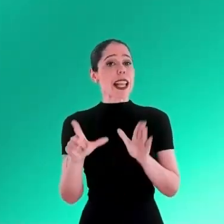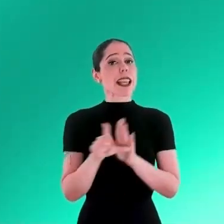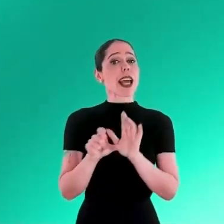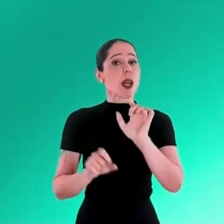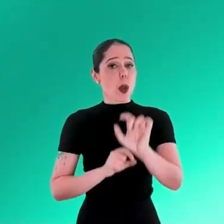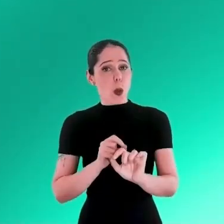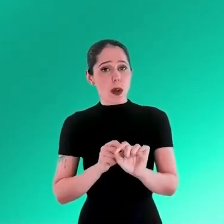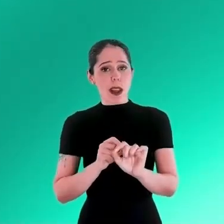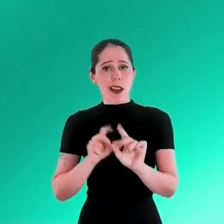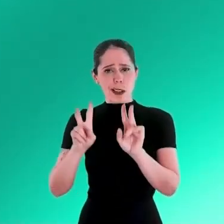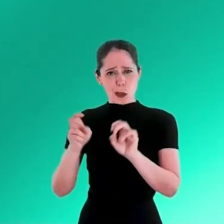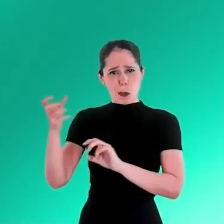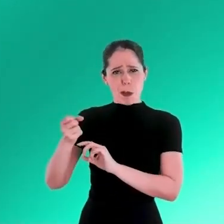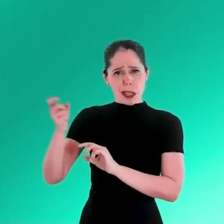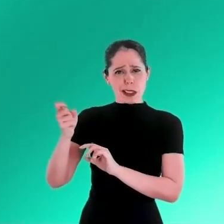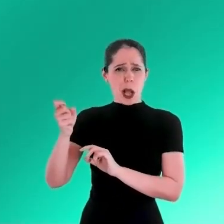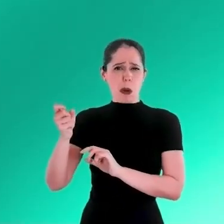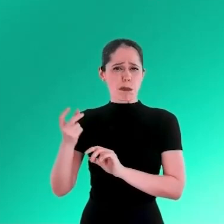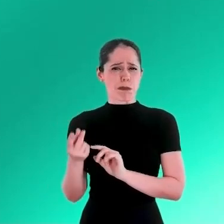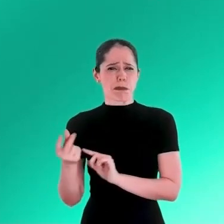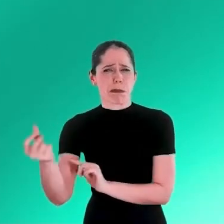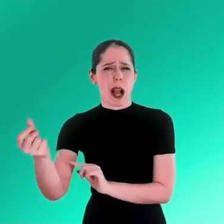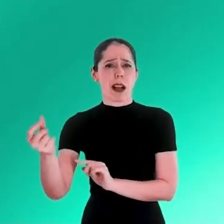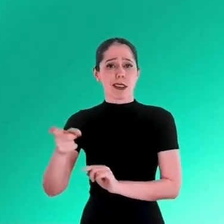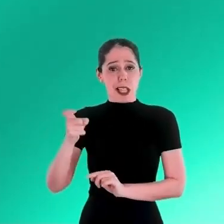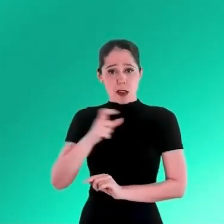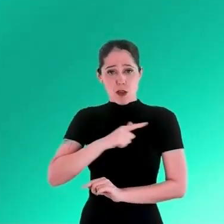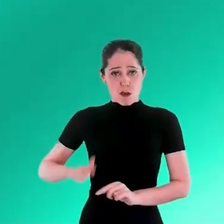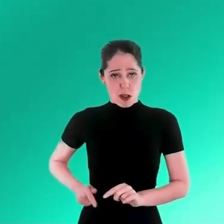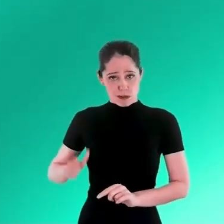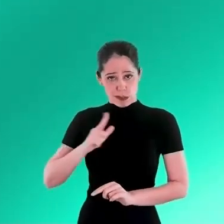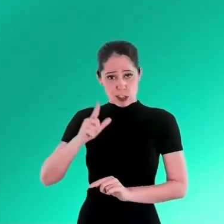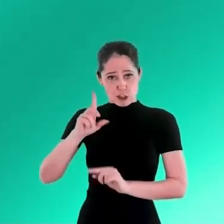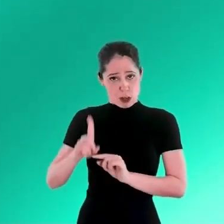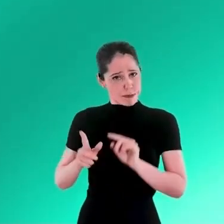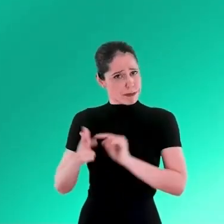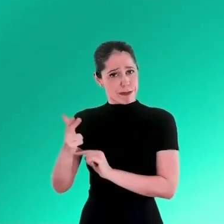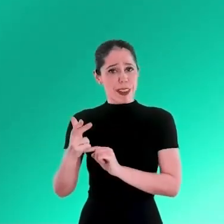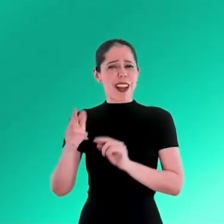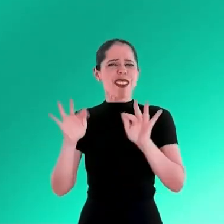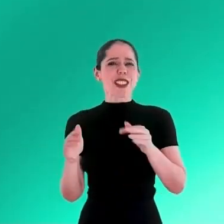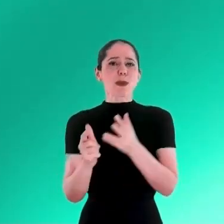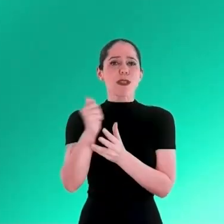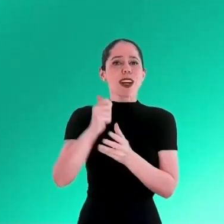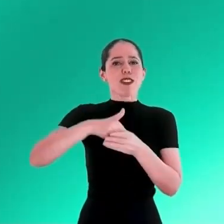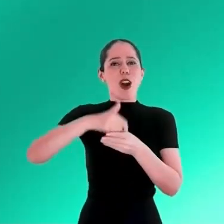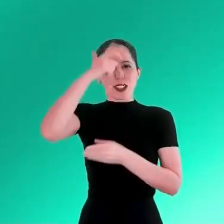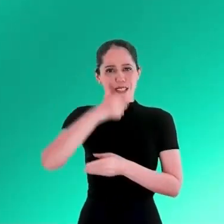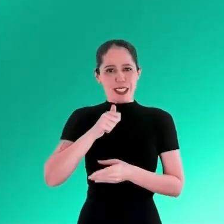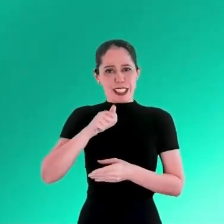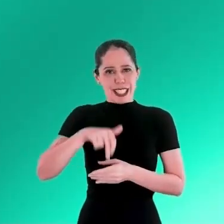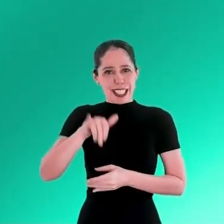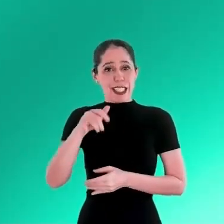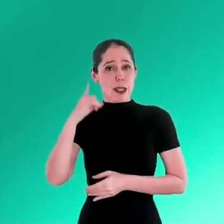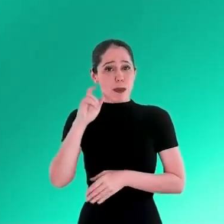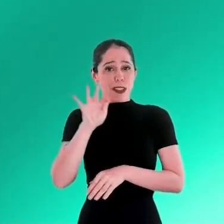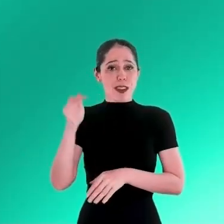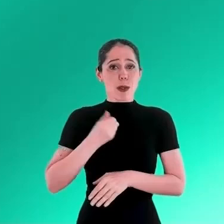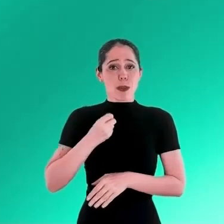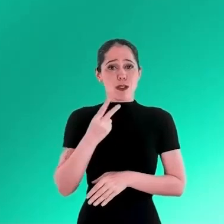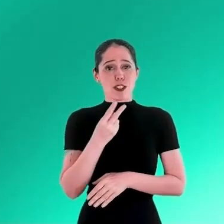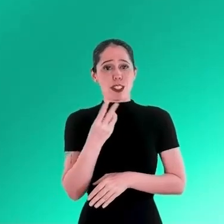da lei que acabou com a pensão vitalícia dos ex-governadores. Pelo fim dos privilégios, vote Anne Ortiz, deputada